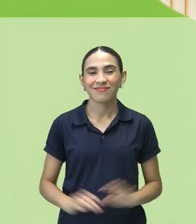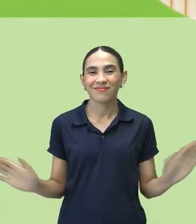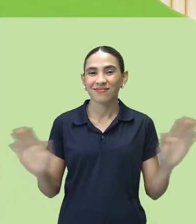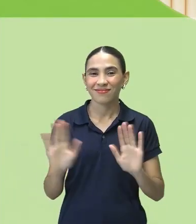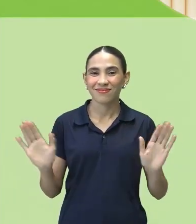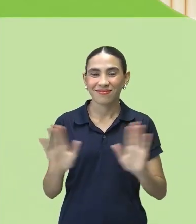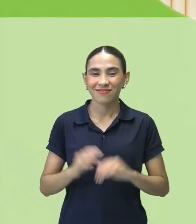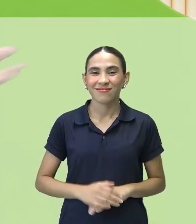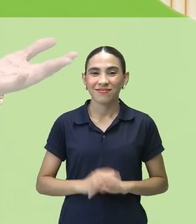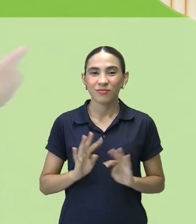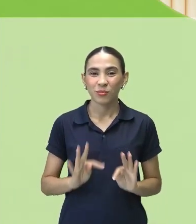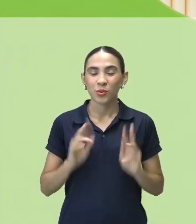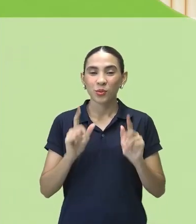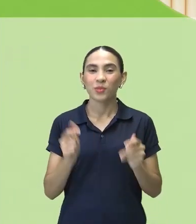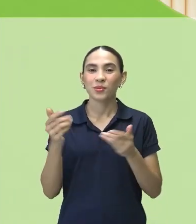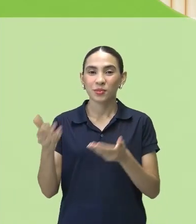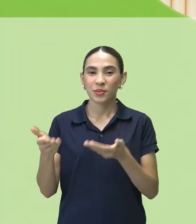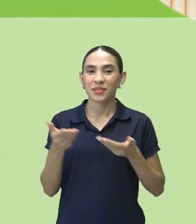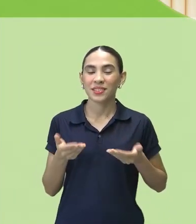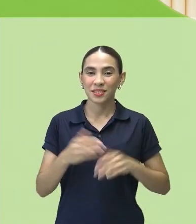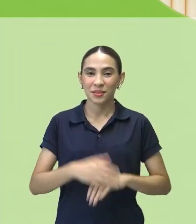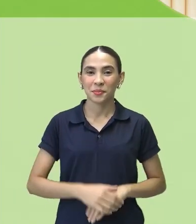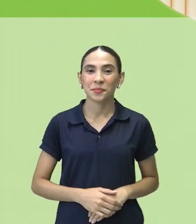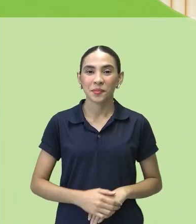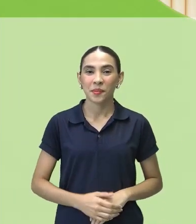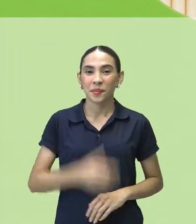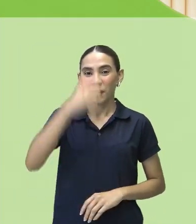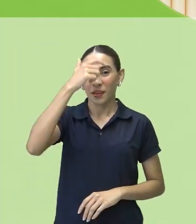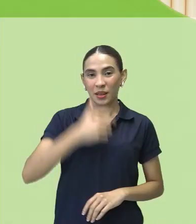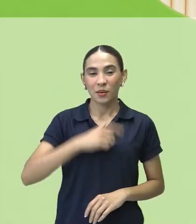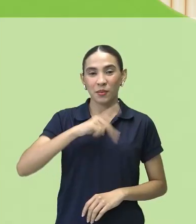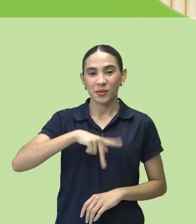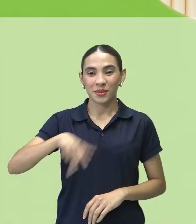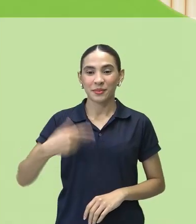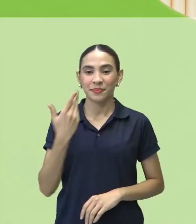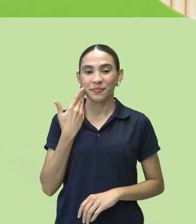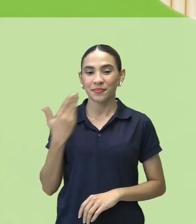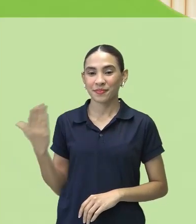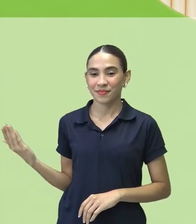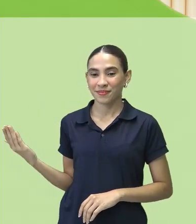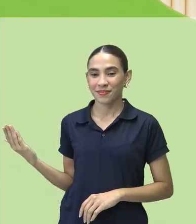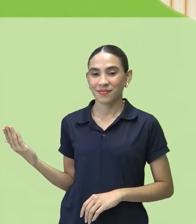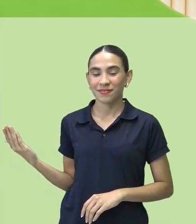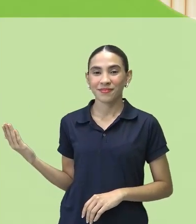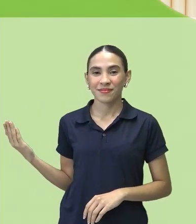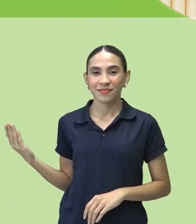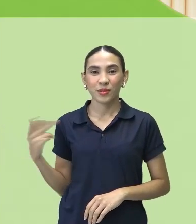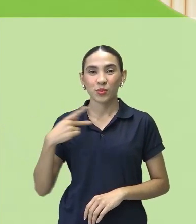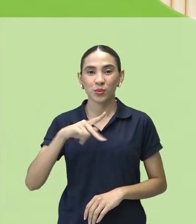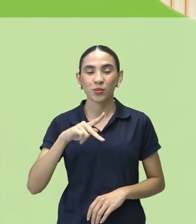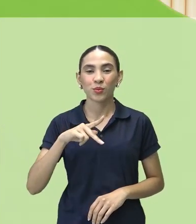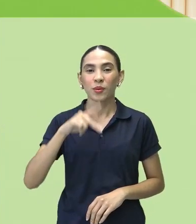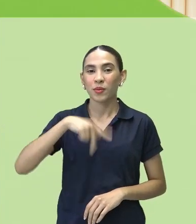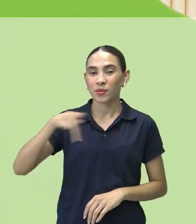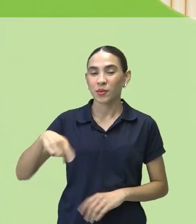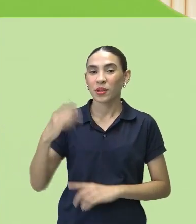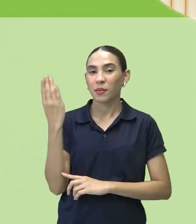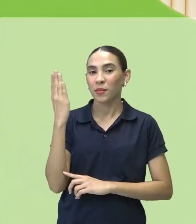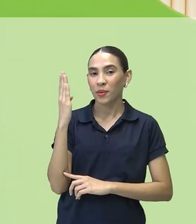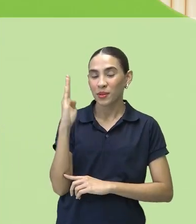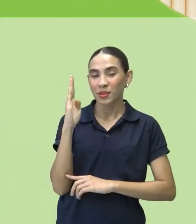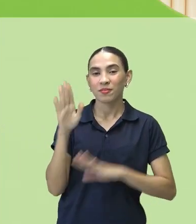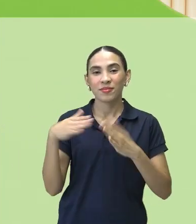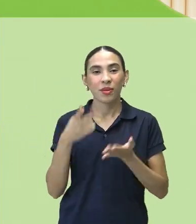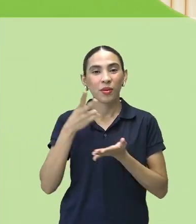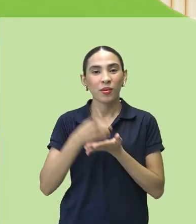Olá, como vão todos? Sejam muito bem-vindos. Eu sou a professora Cristiane Oliveira, a sua professora de Biologia,